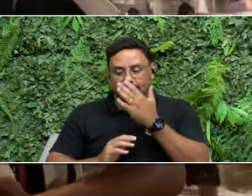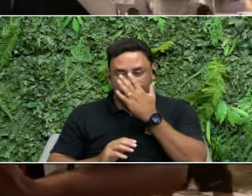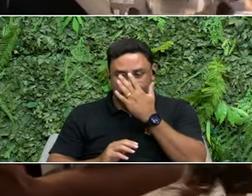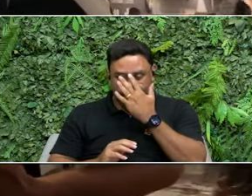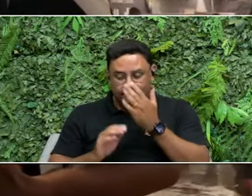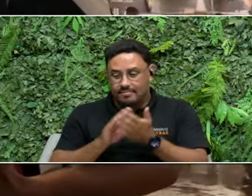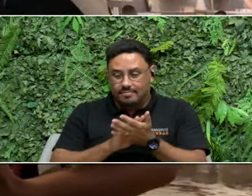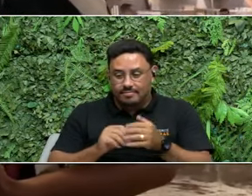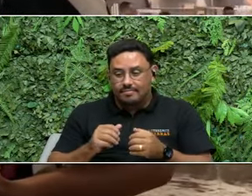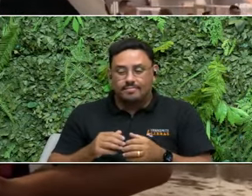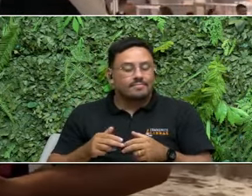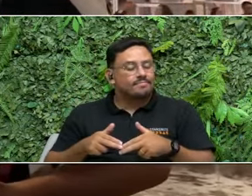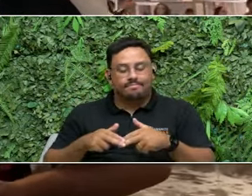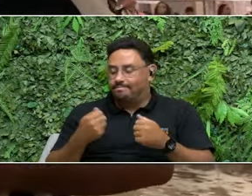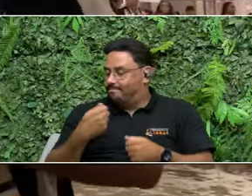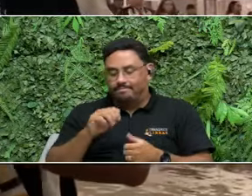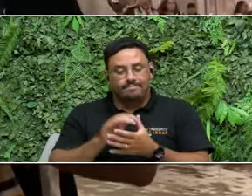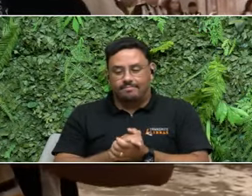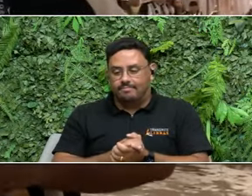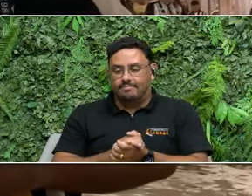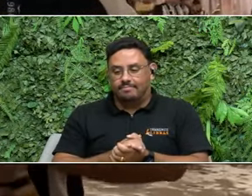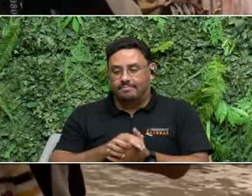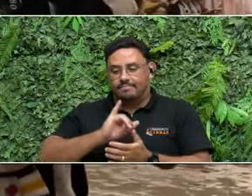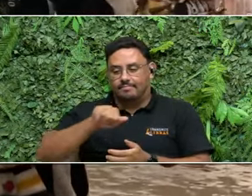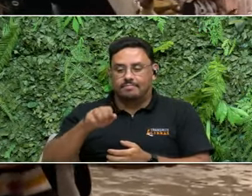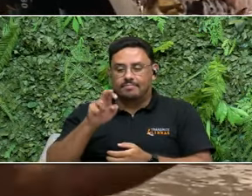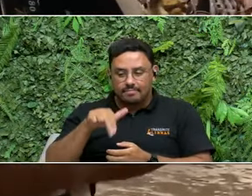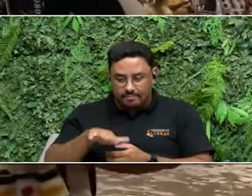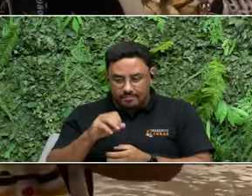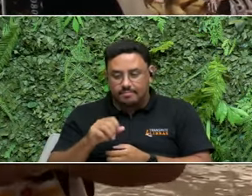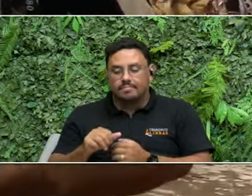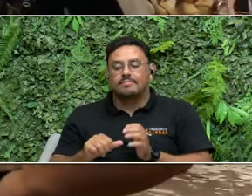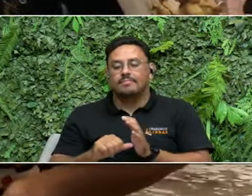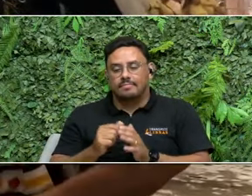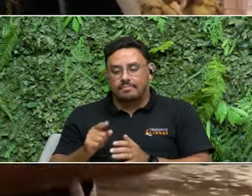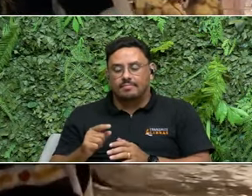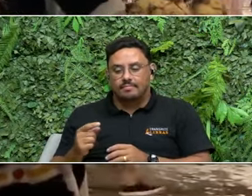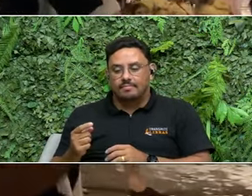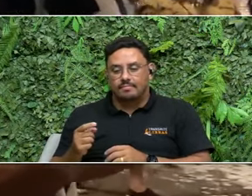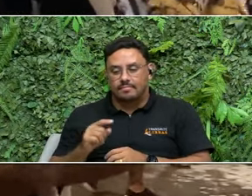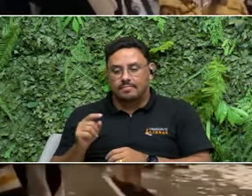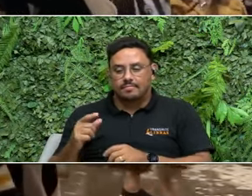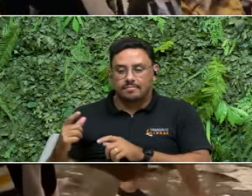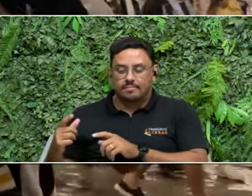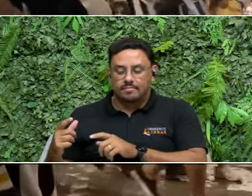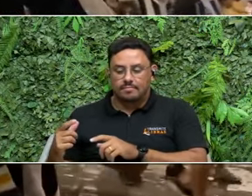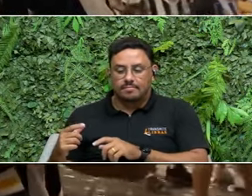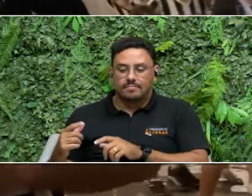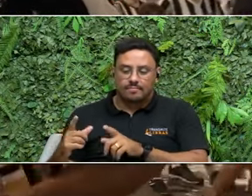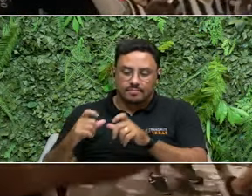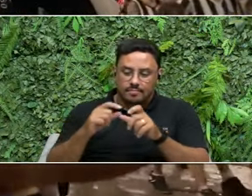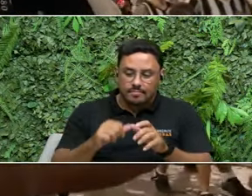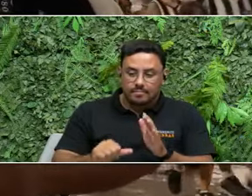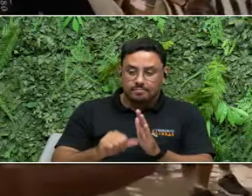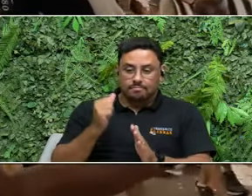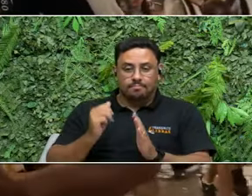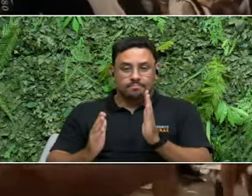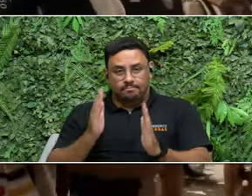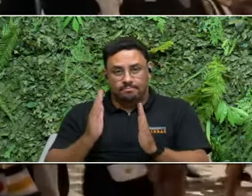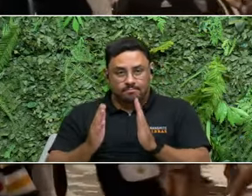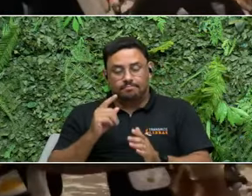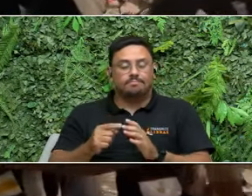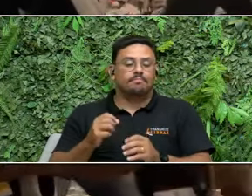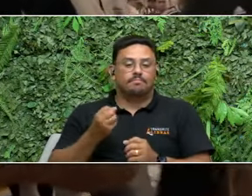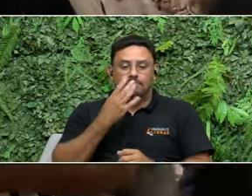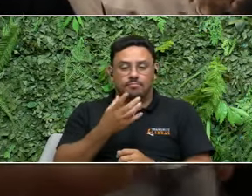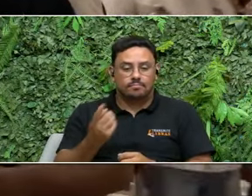no Atlético eles não merecem vestir a camisa do galo o g é uma menina da base primeira passagem você veio lá de Pará de Minas de par de Minas o g na primeira passada dele foi bem demais só